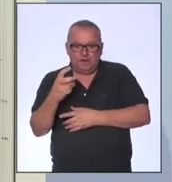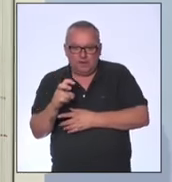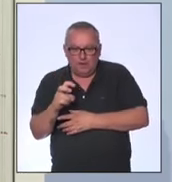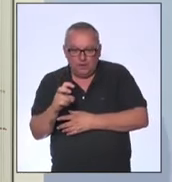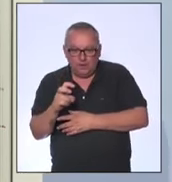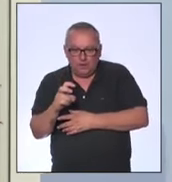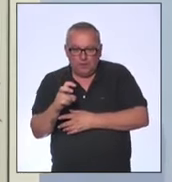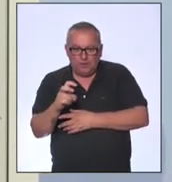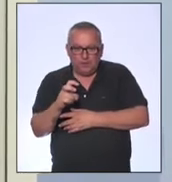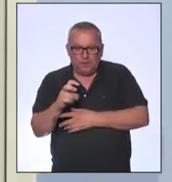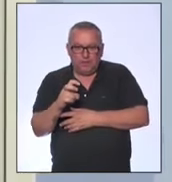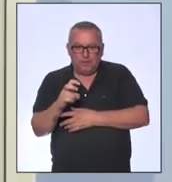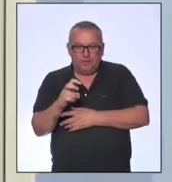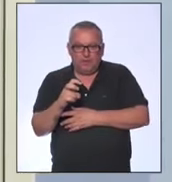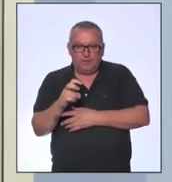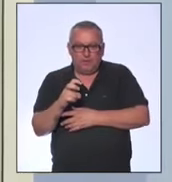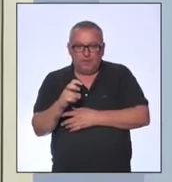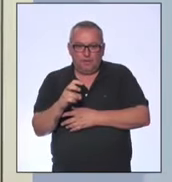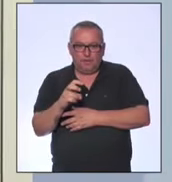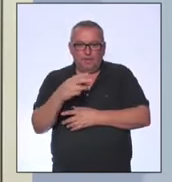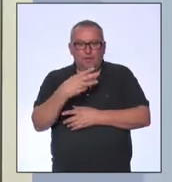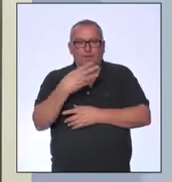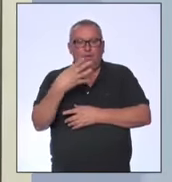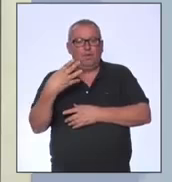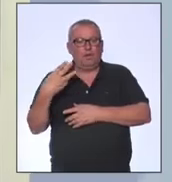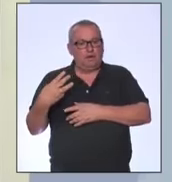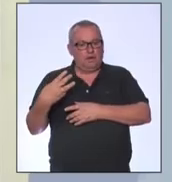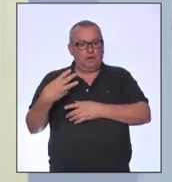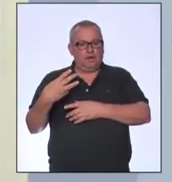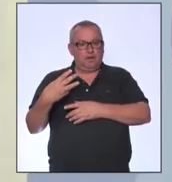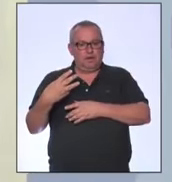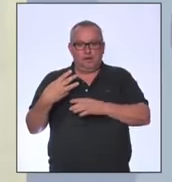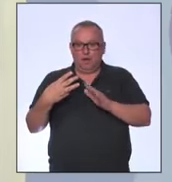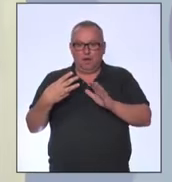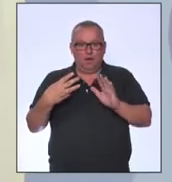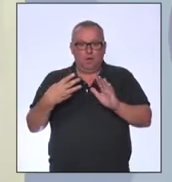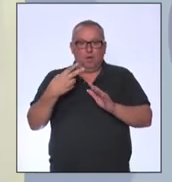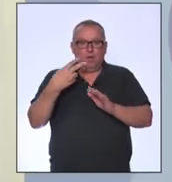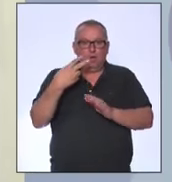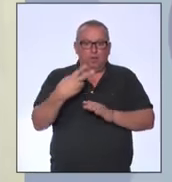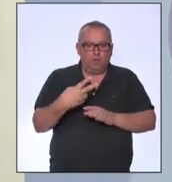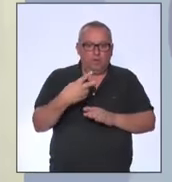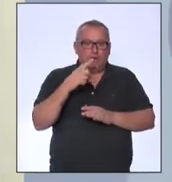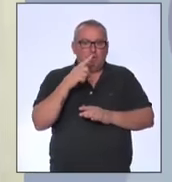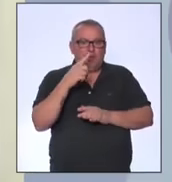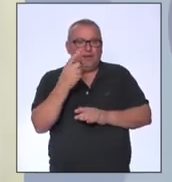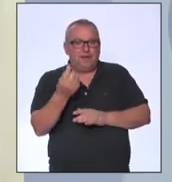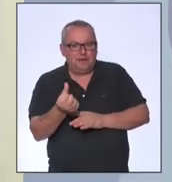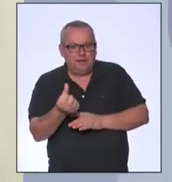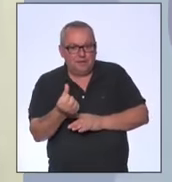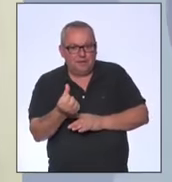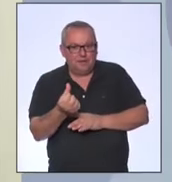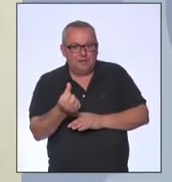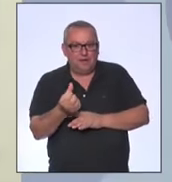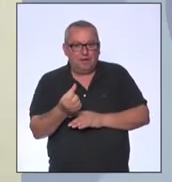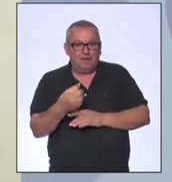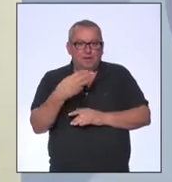125. O próximo, 343, Isaac? Não, o próximo é 216. 216,